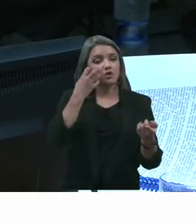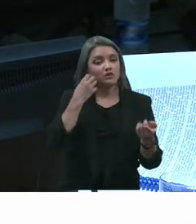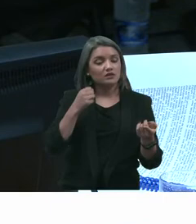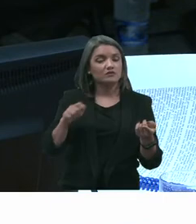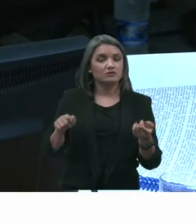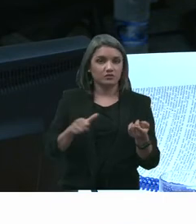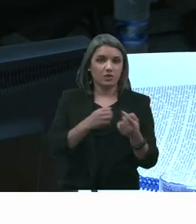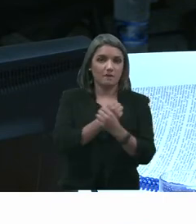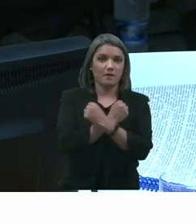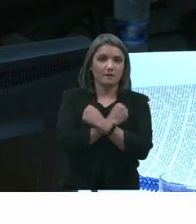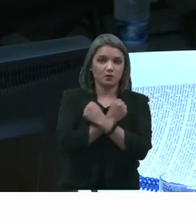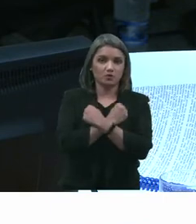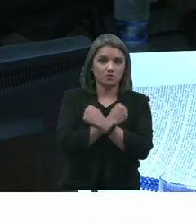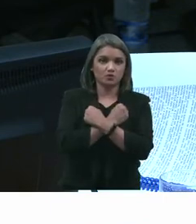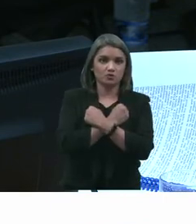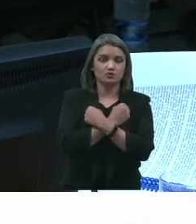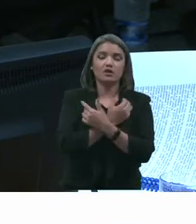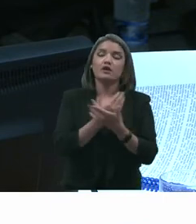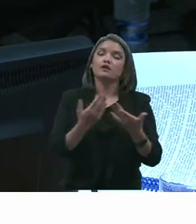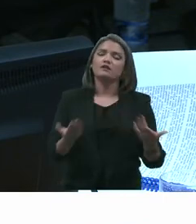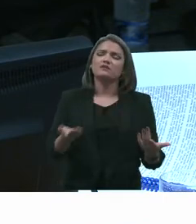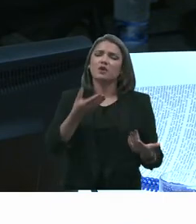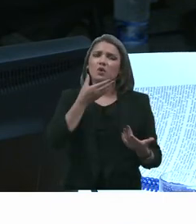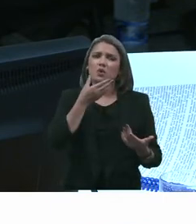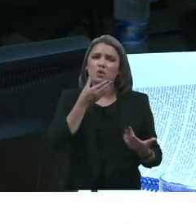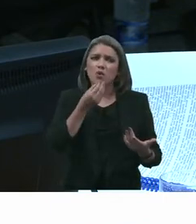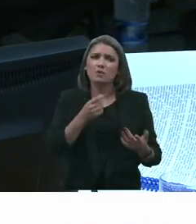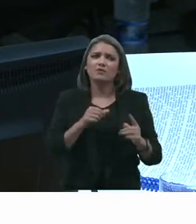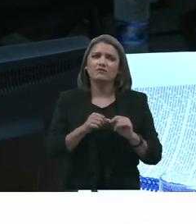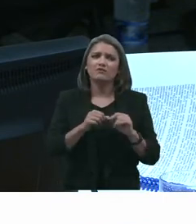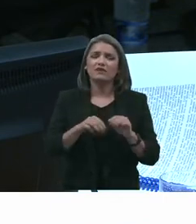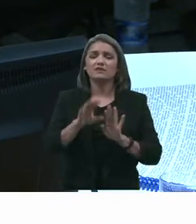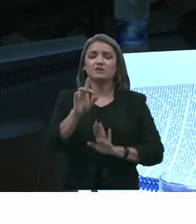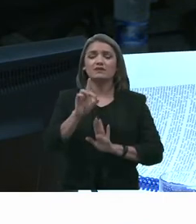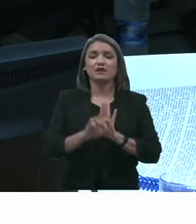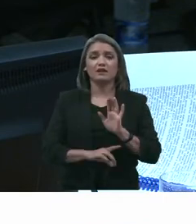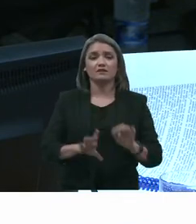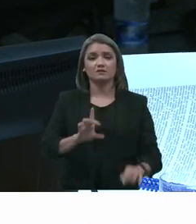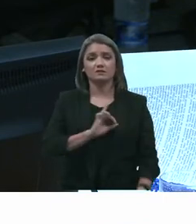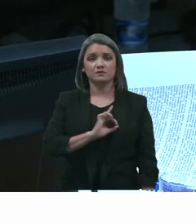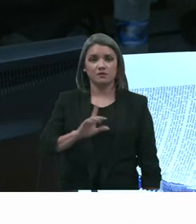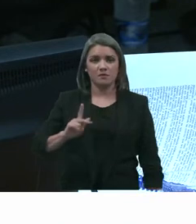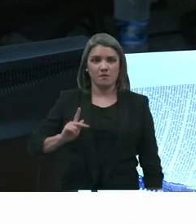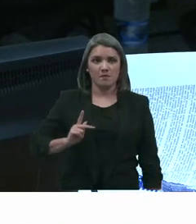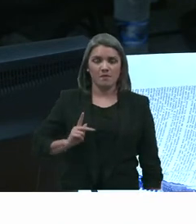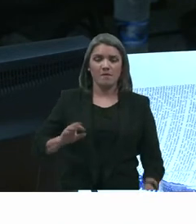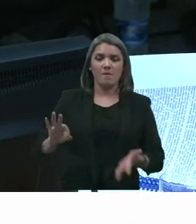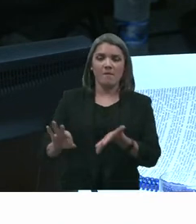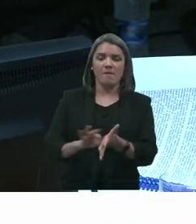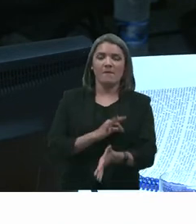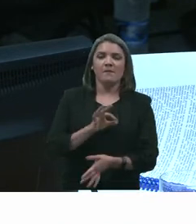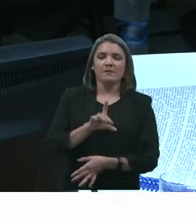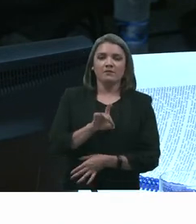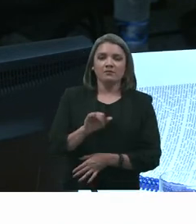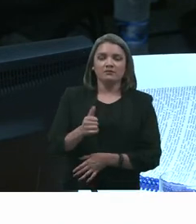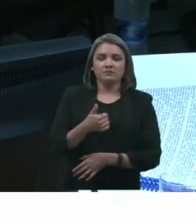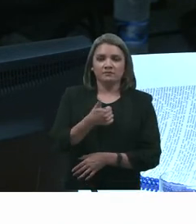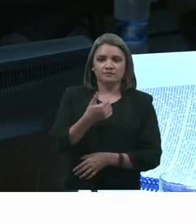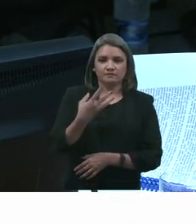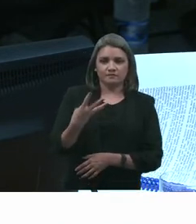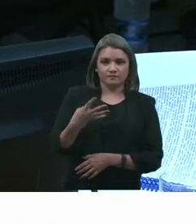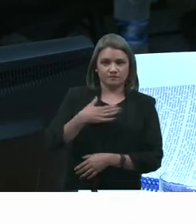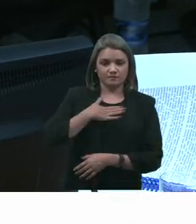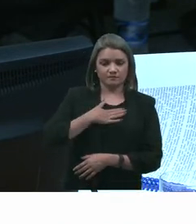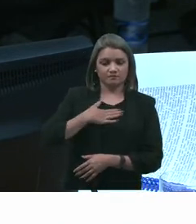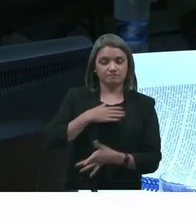Búzios, o requerido juntou a declaração do defensor público, assinada em 14/8. No